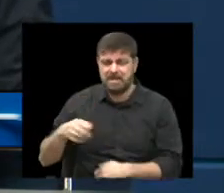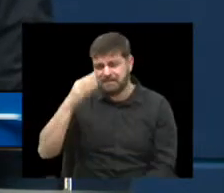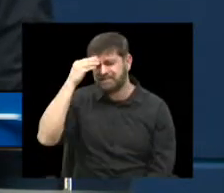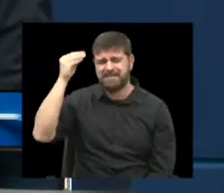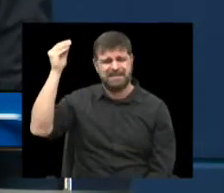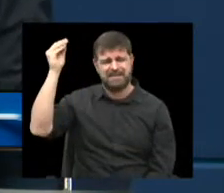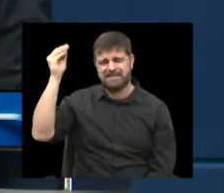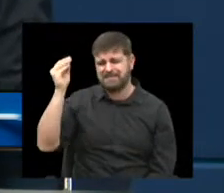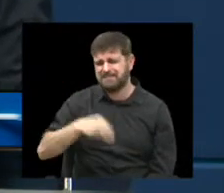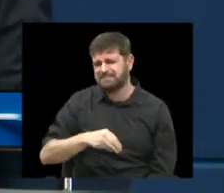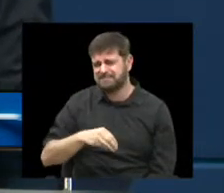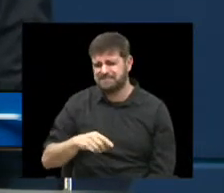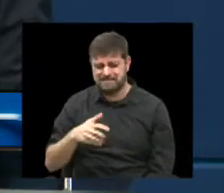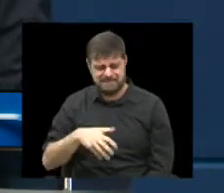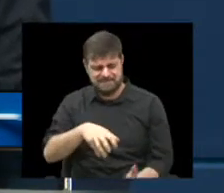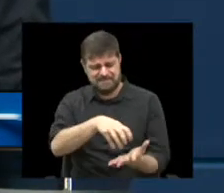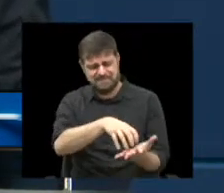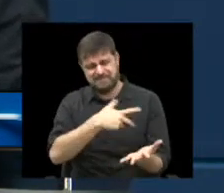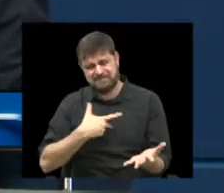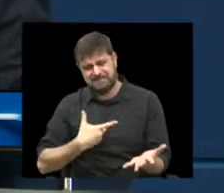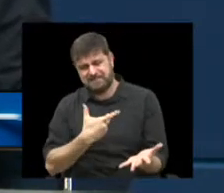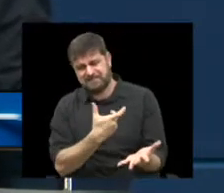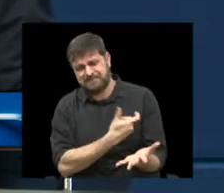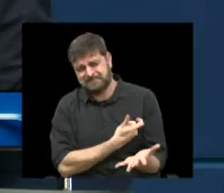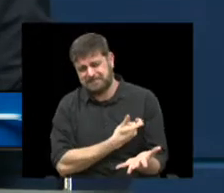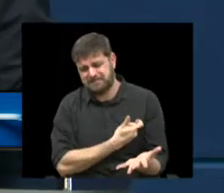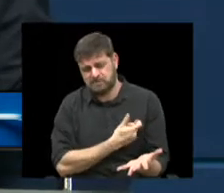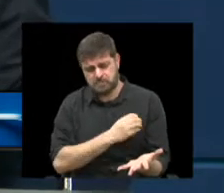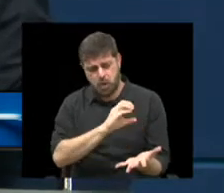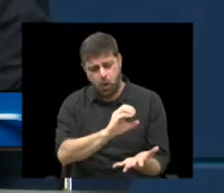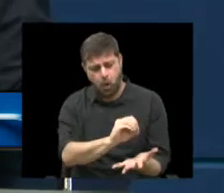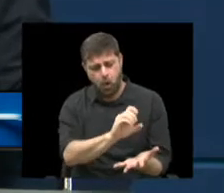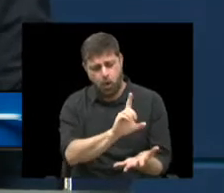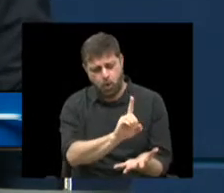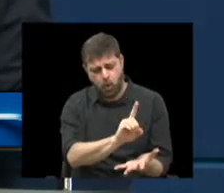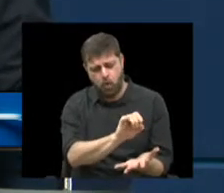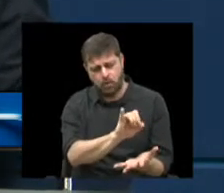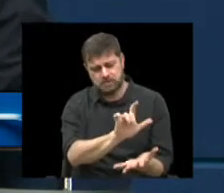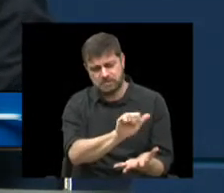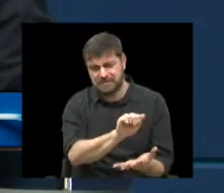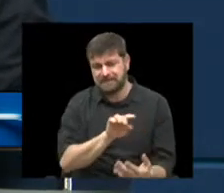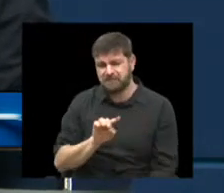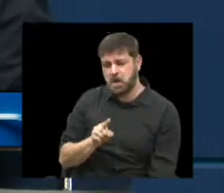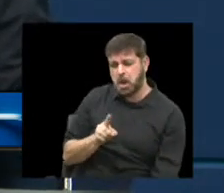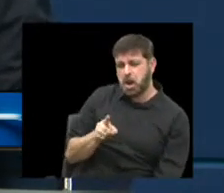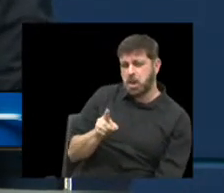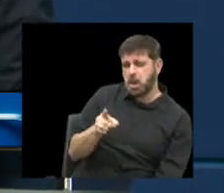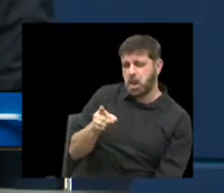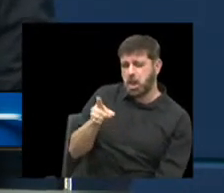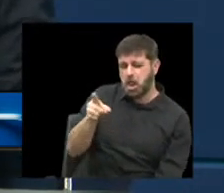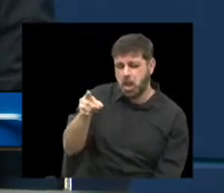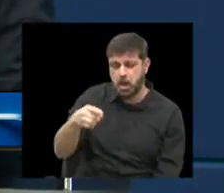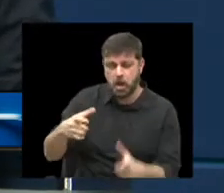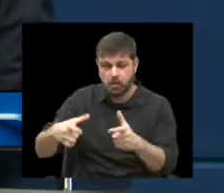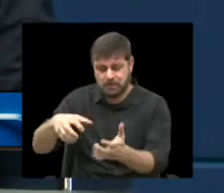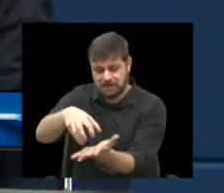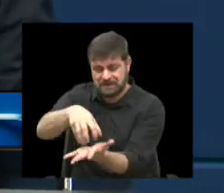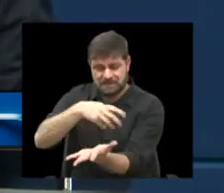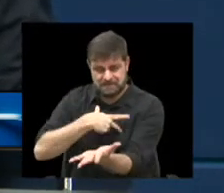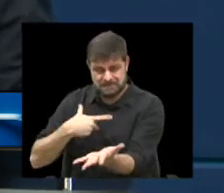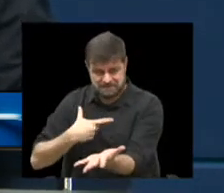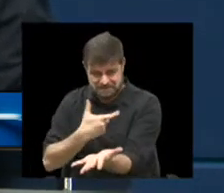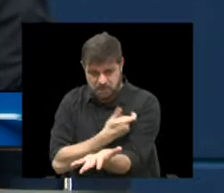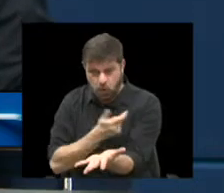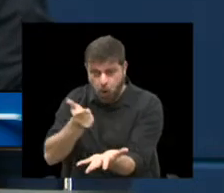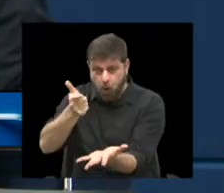de ser atendida pelo CS Santa Odila e foi até o CS do Parque da Figueira. Ainda no começo da semana,